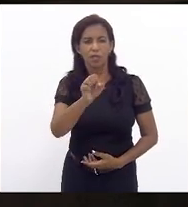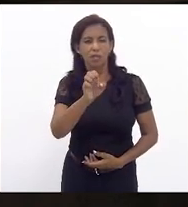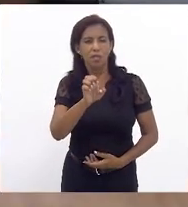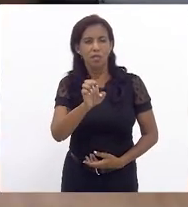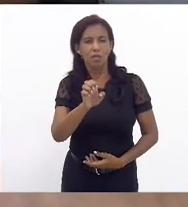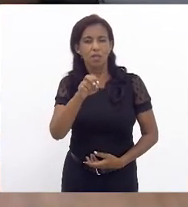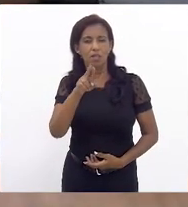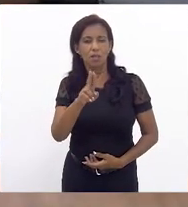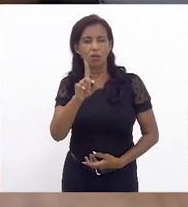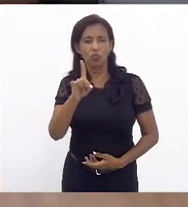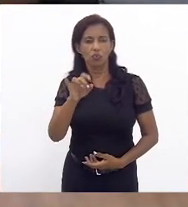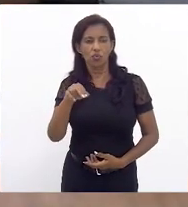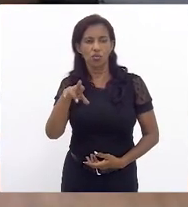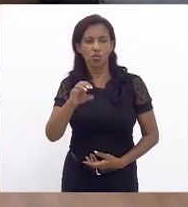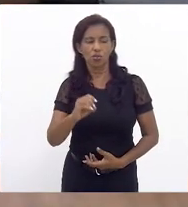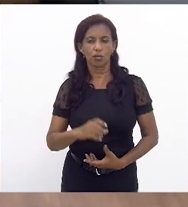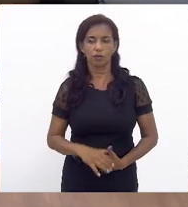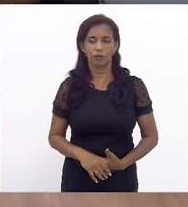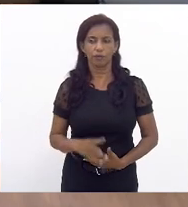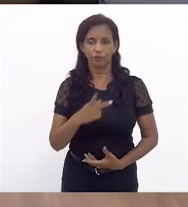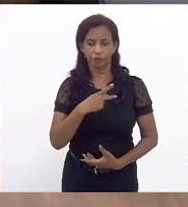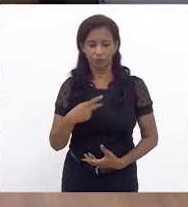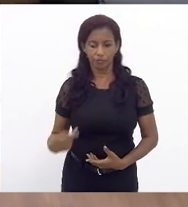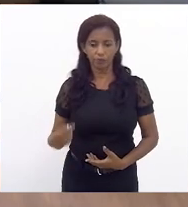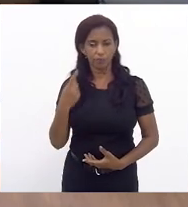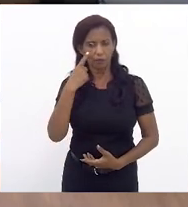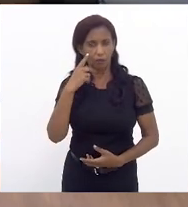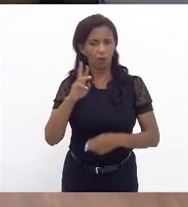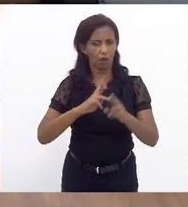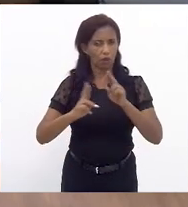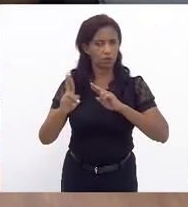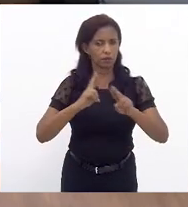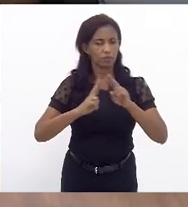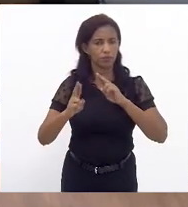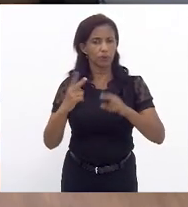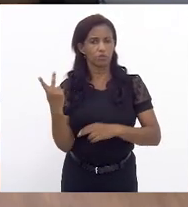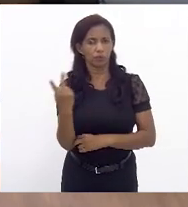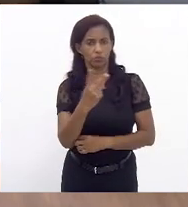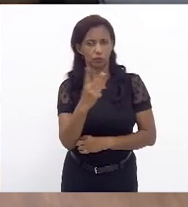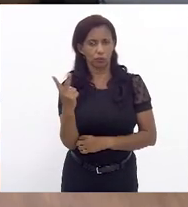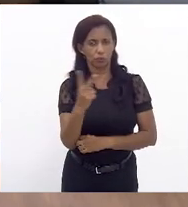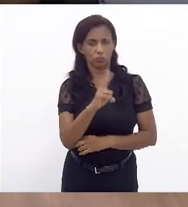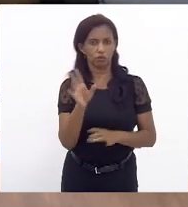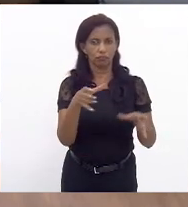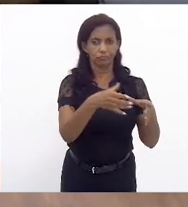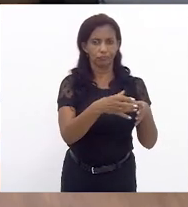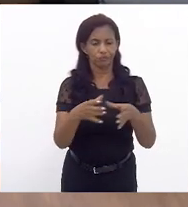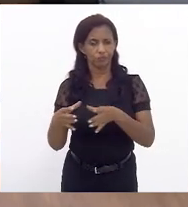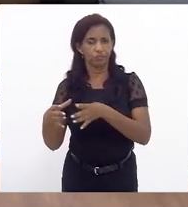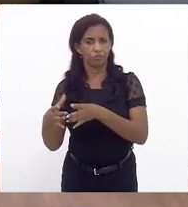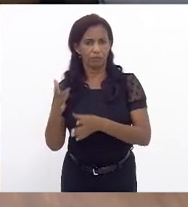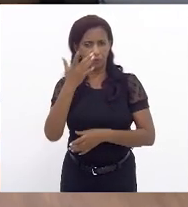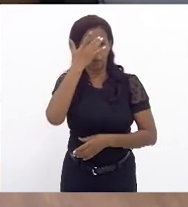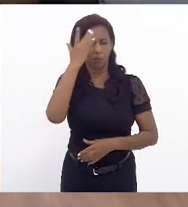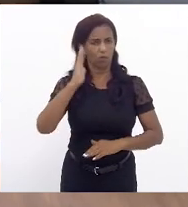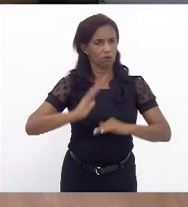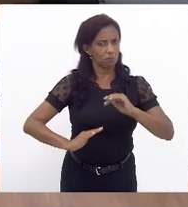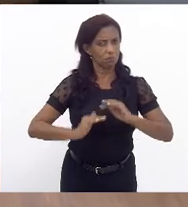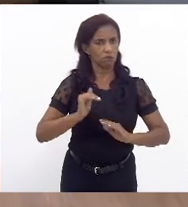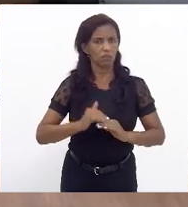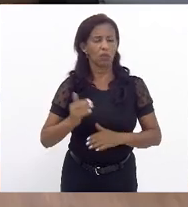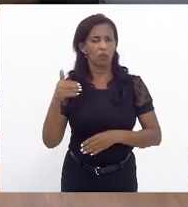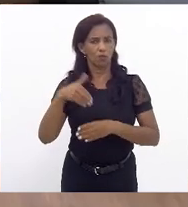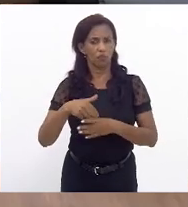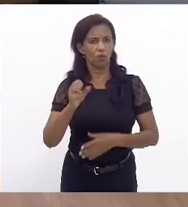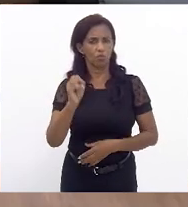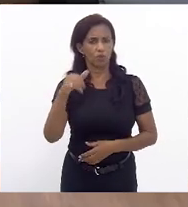Seu Dino. Senhora presidente, eu acompanhei a sabatina, os dois são pessoas muito competentes e eu voto